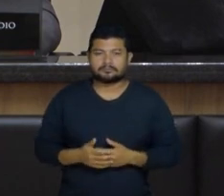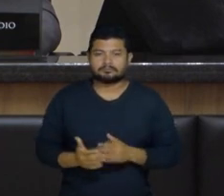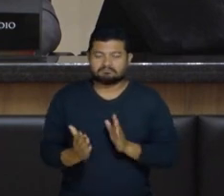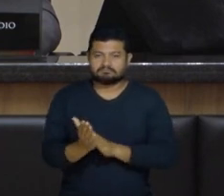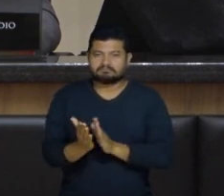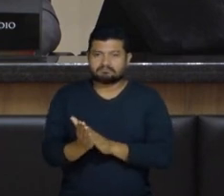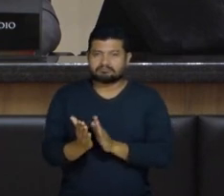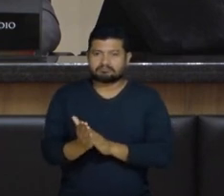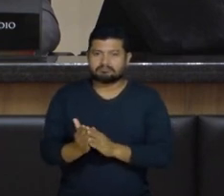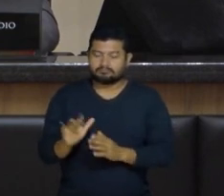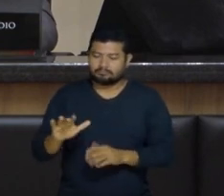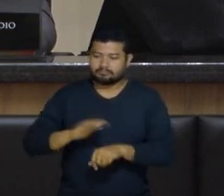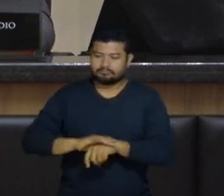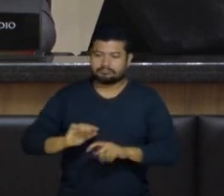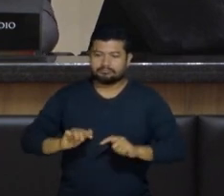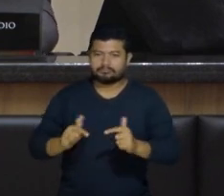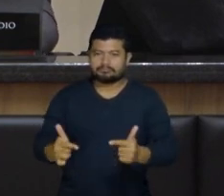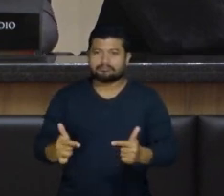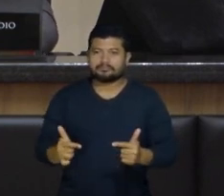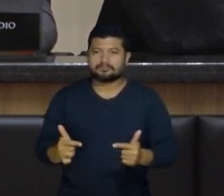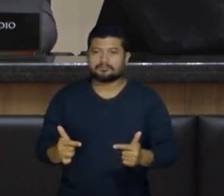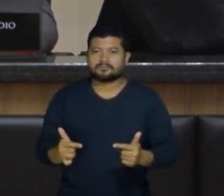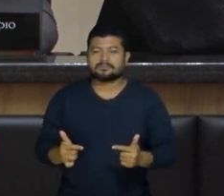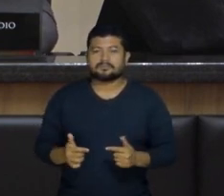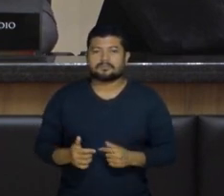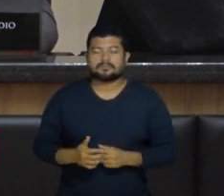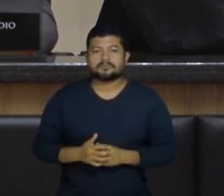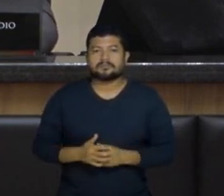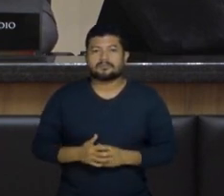pela iniciativa, pela